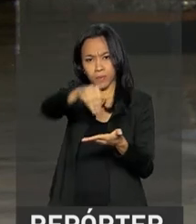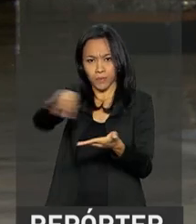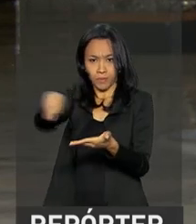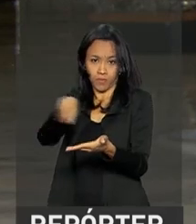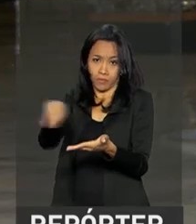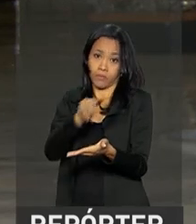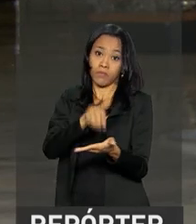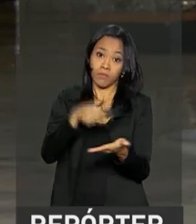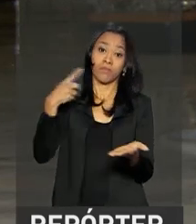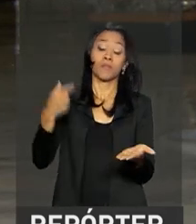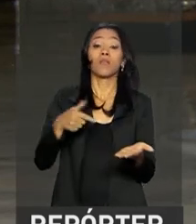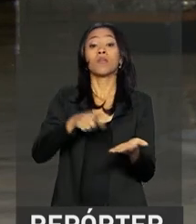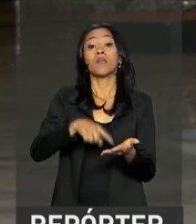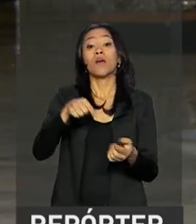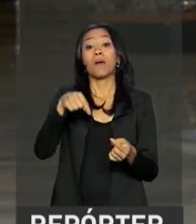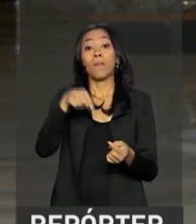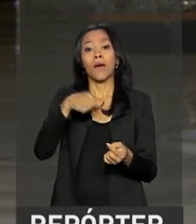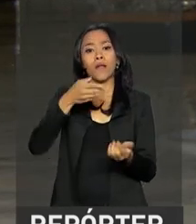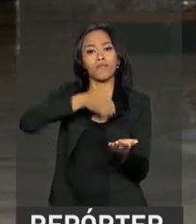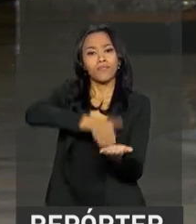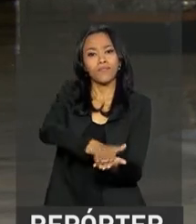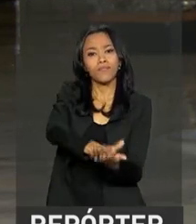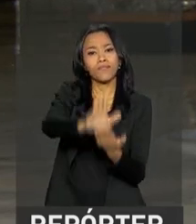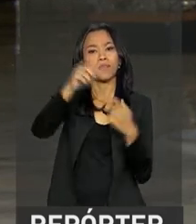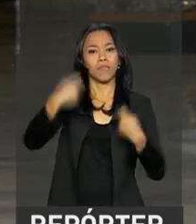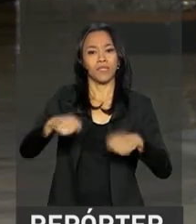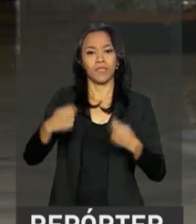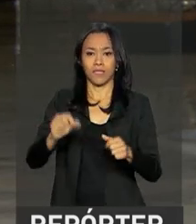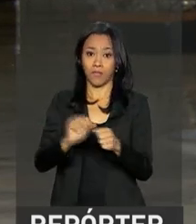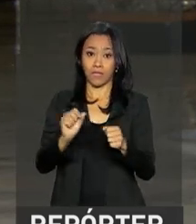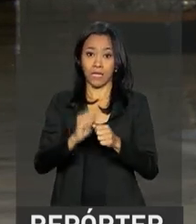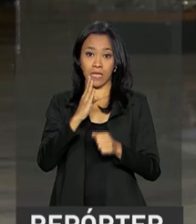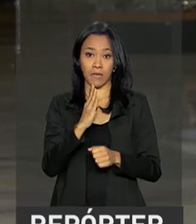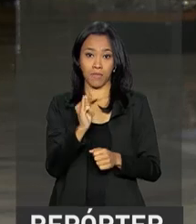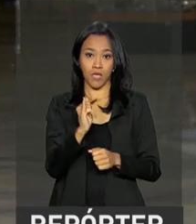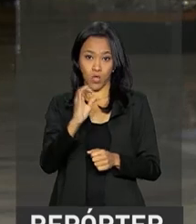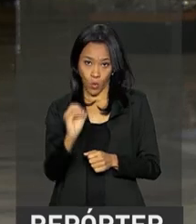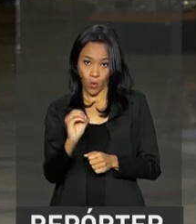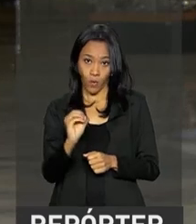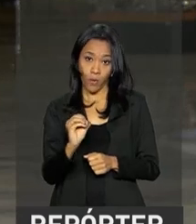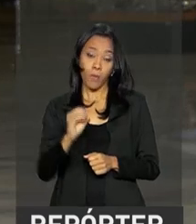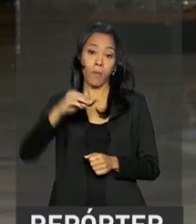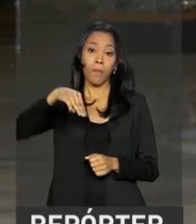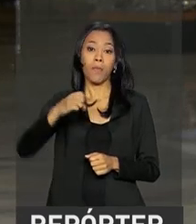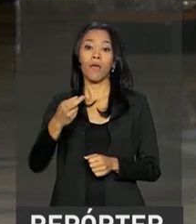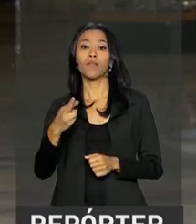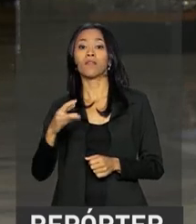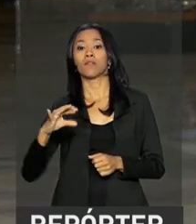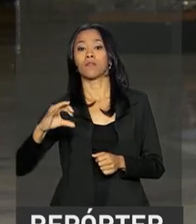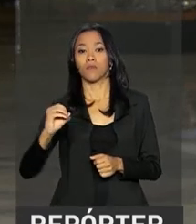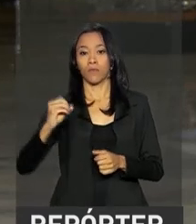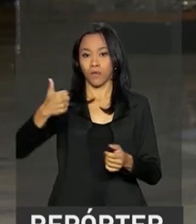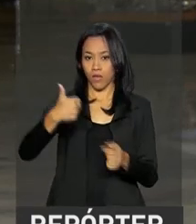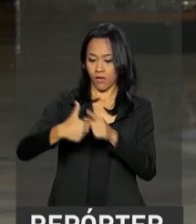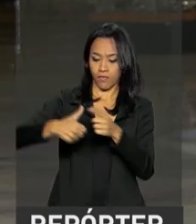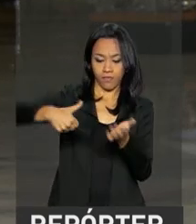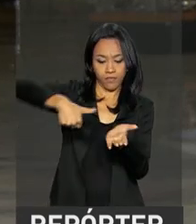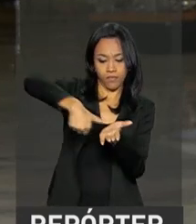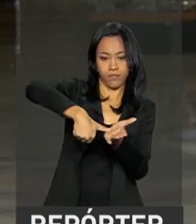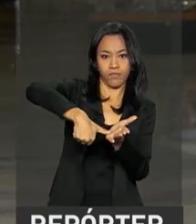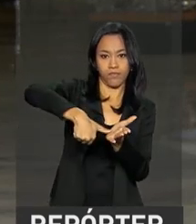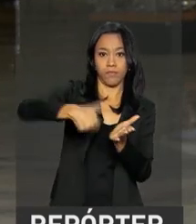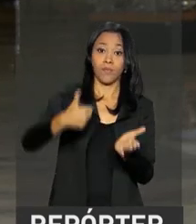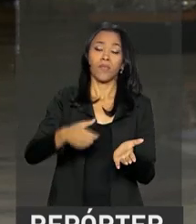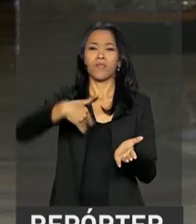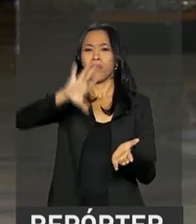de dados para a emissão do documento é o Cadastro Biométrico da Justiça Eleitoral. Essa base tem mais de 73